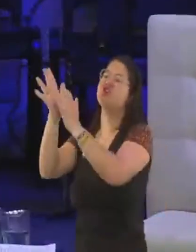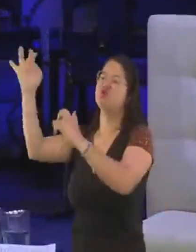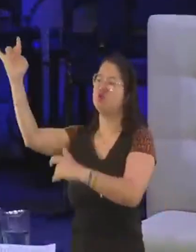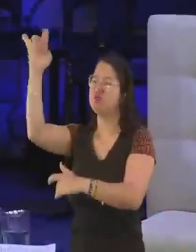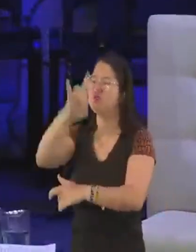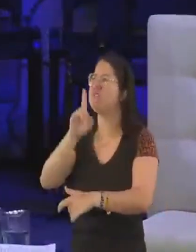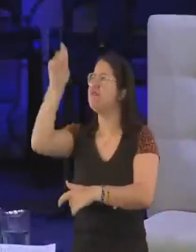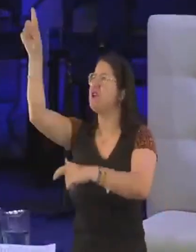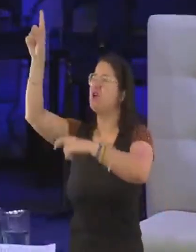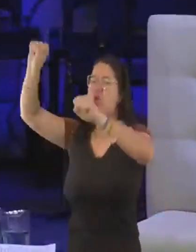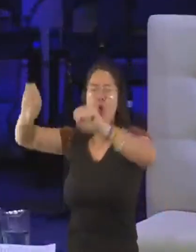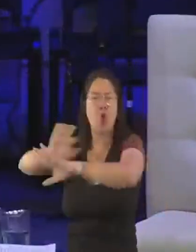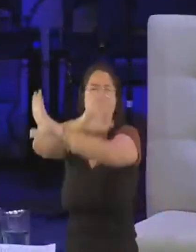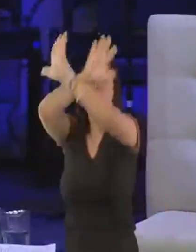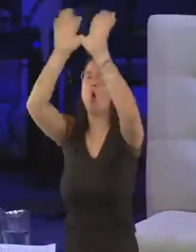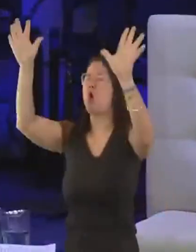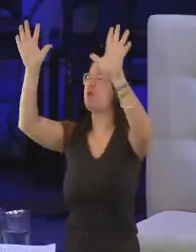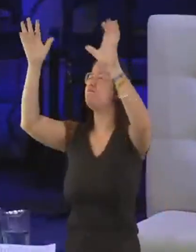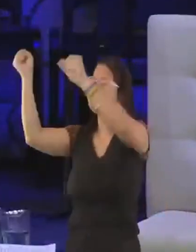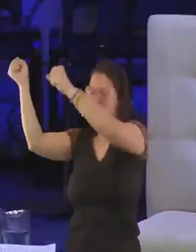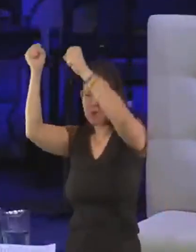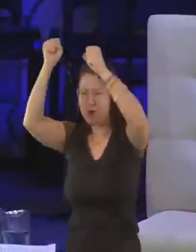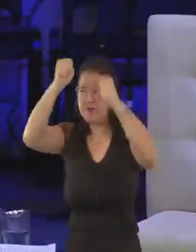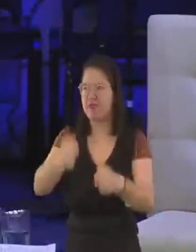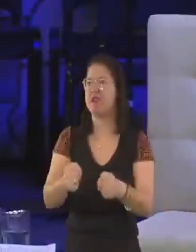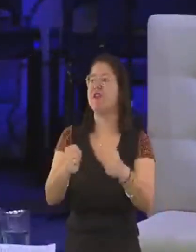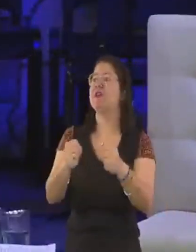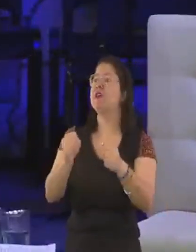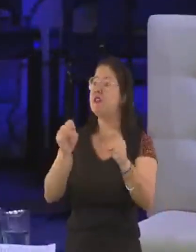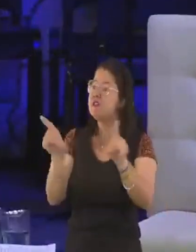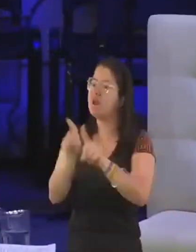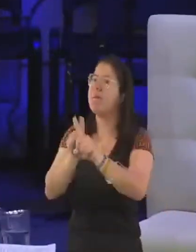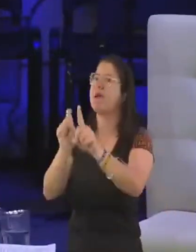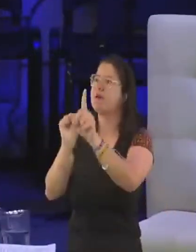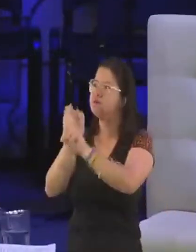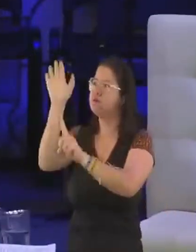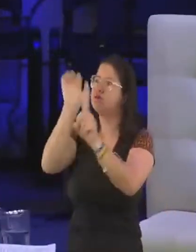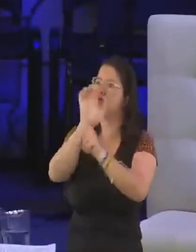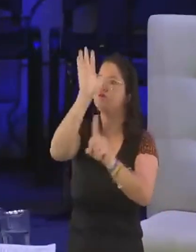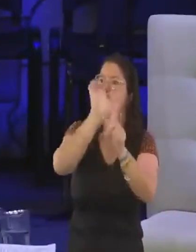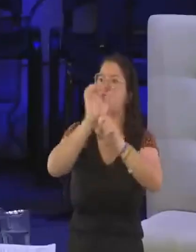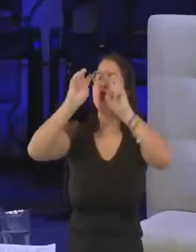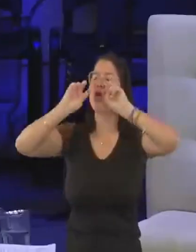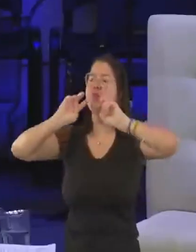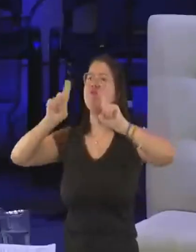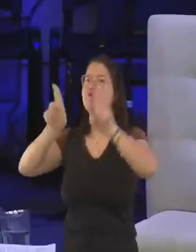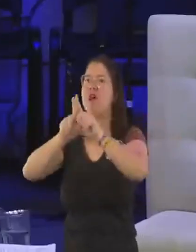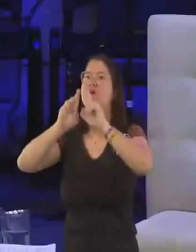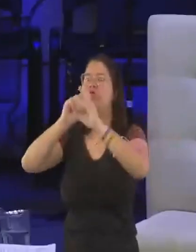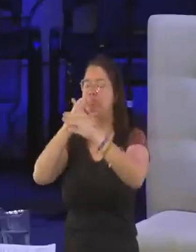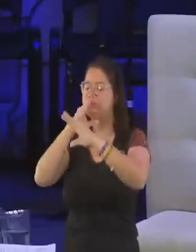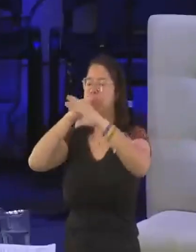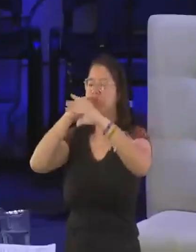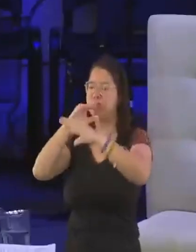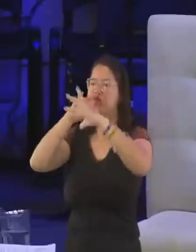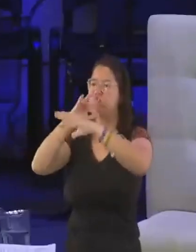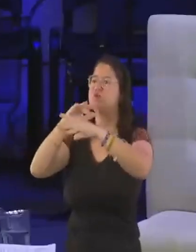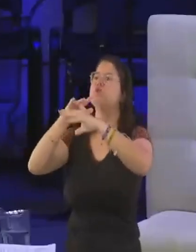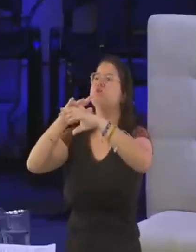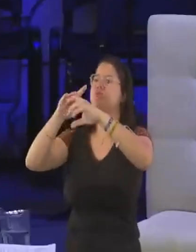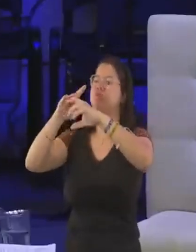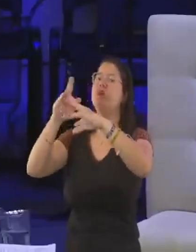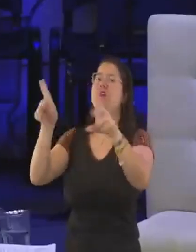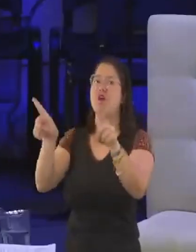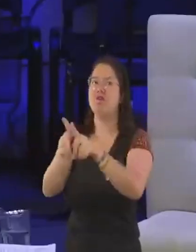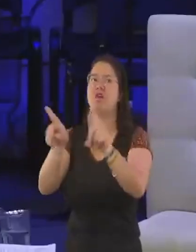grande glória. E ele enviará os seus anjos com grande som de trombeta, os quais reunirão os seus escolhidos dos